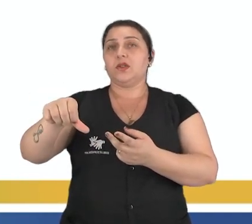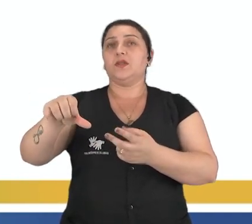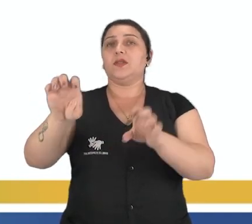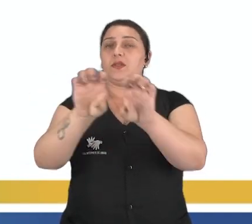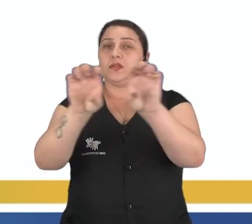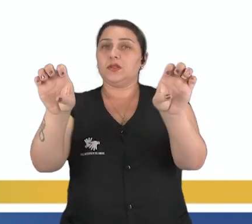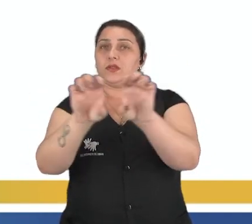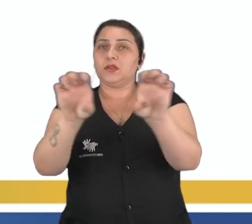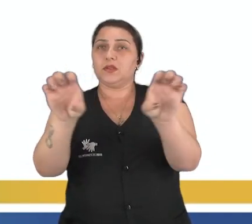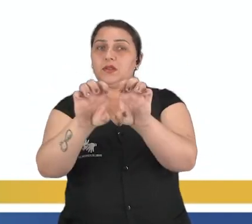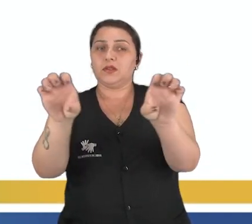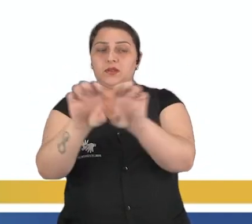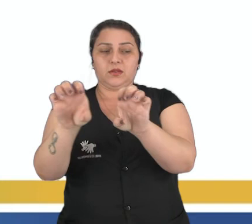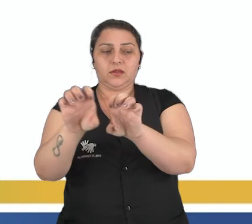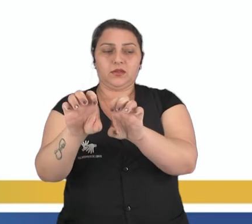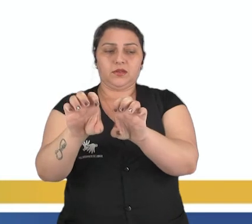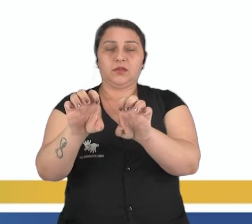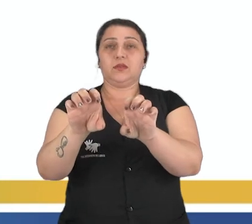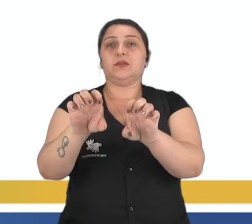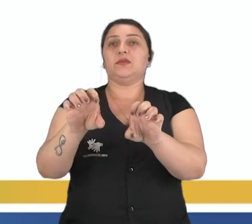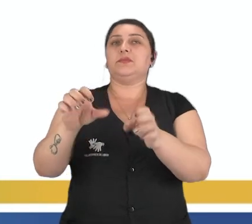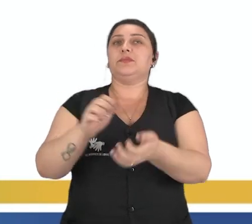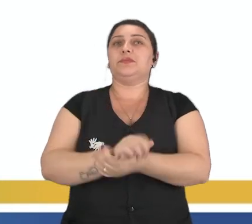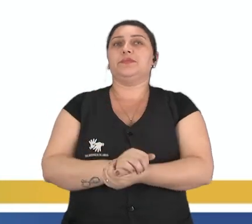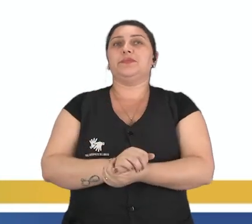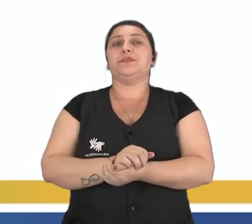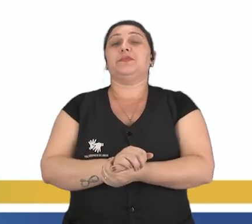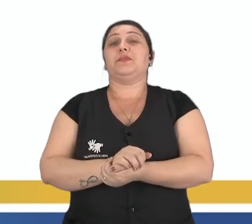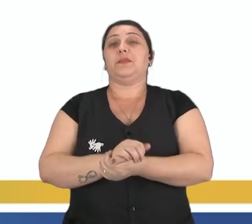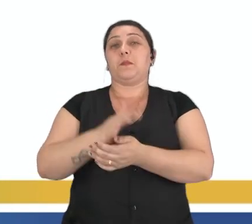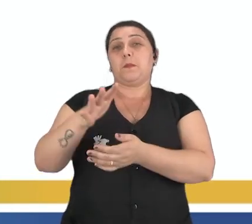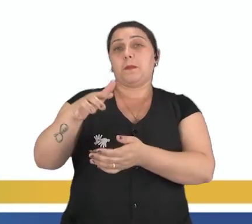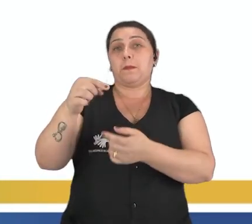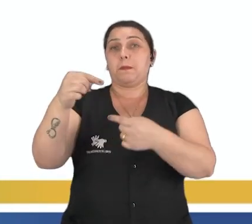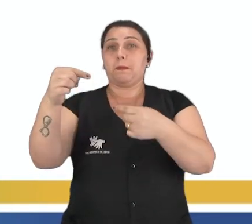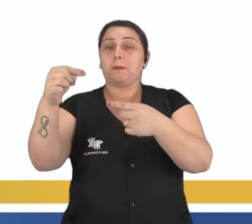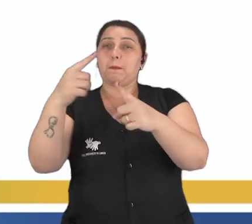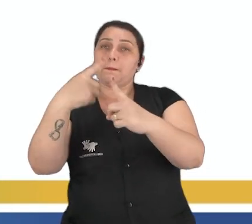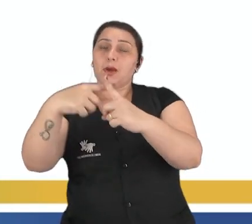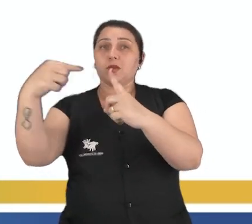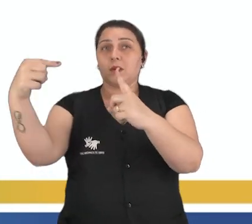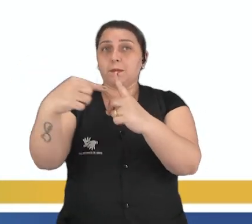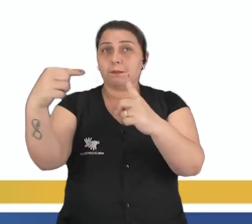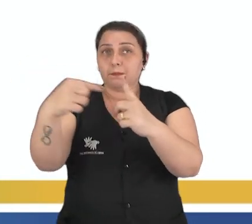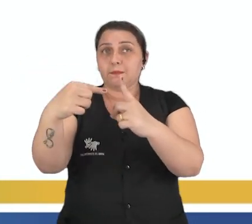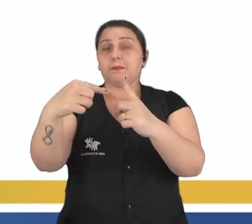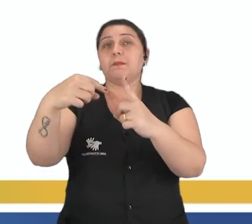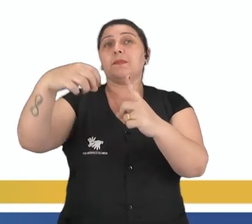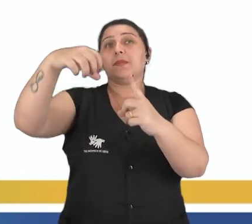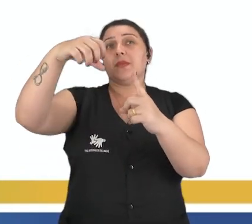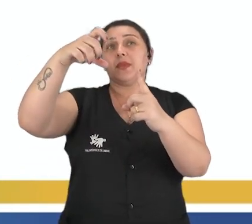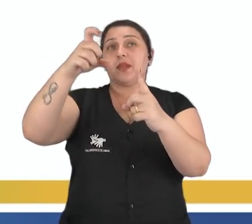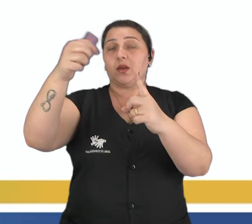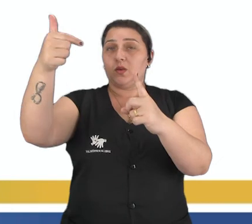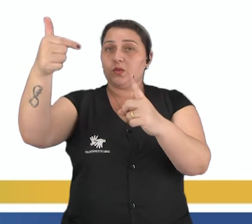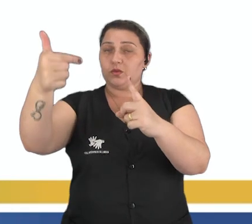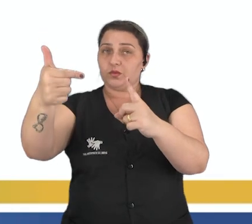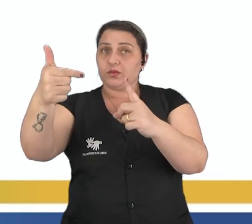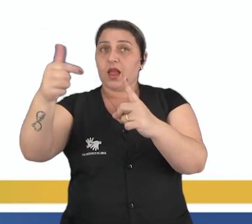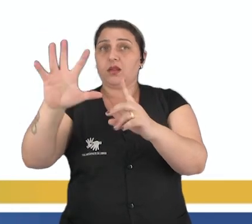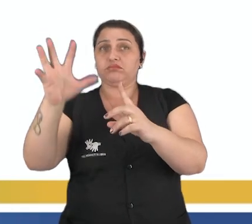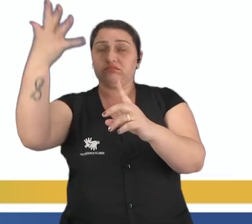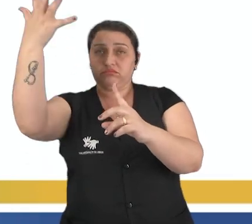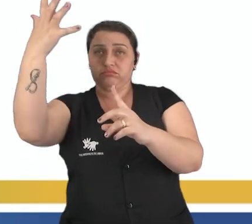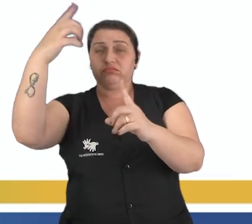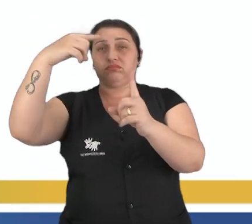grau incompleta, tiro a raiz de 9, né, mas coloco mais ou menos, porque o menos 3² também dá 9. Isso